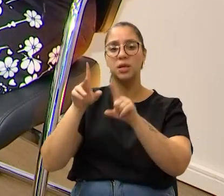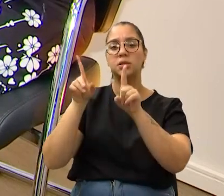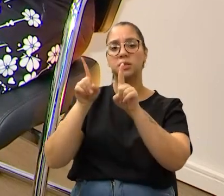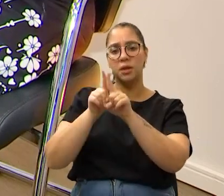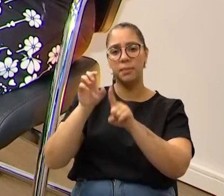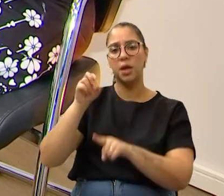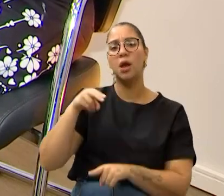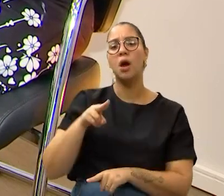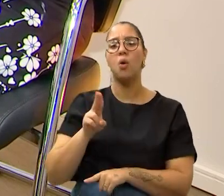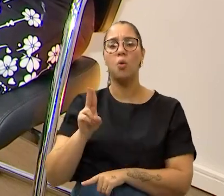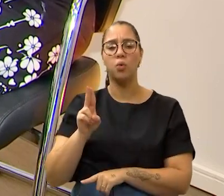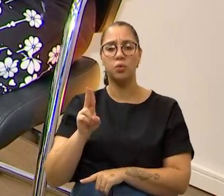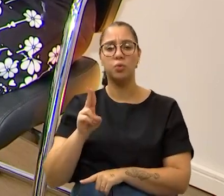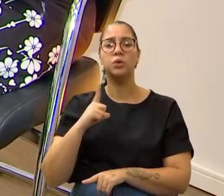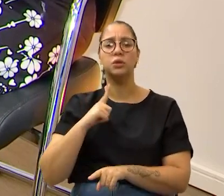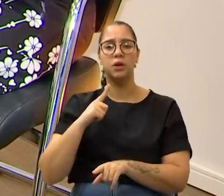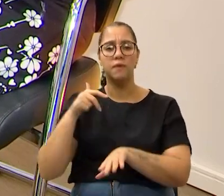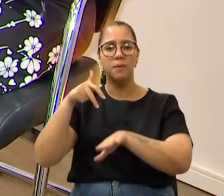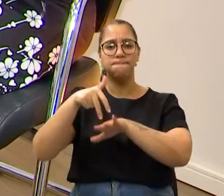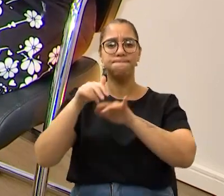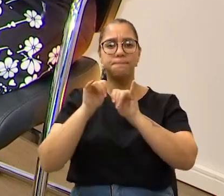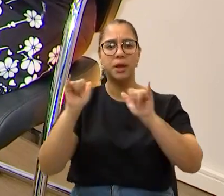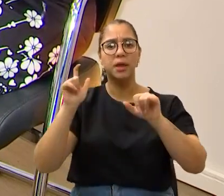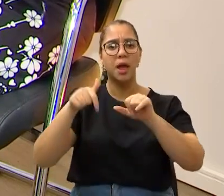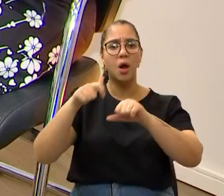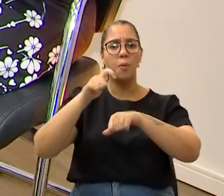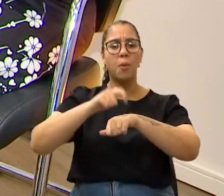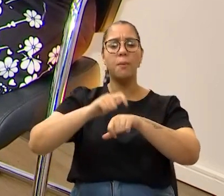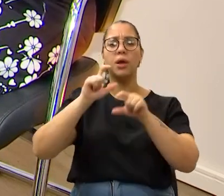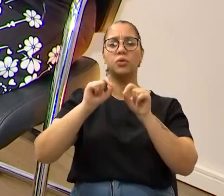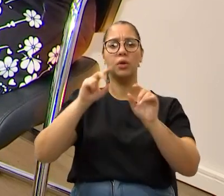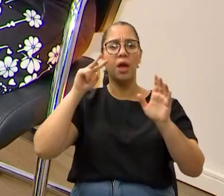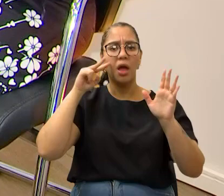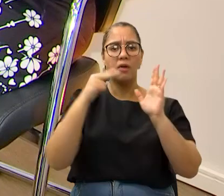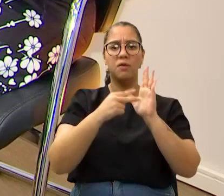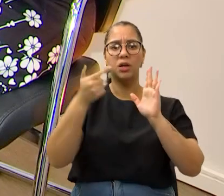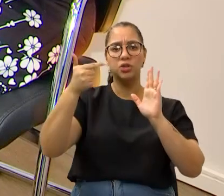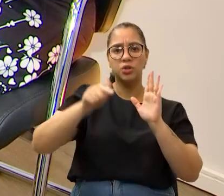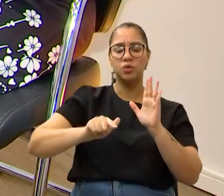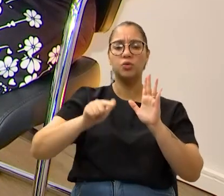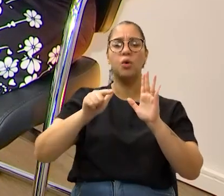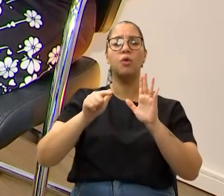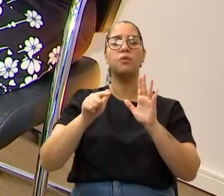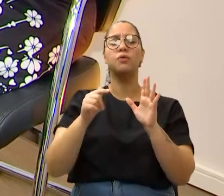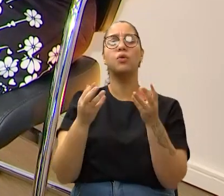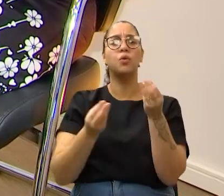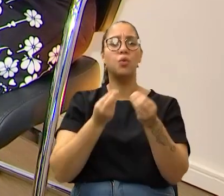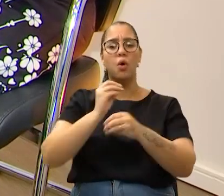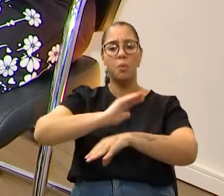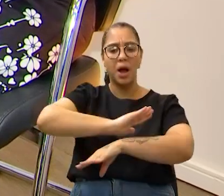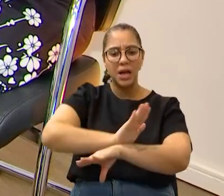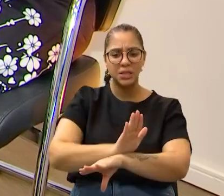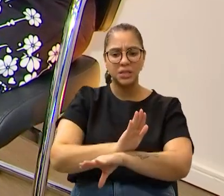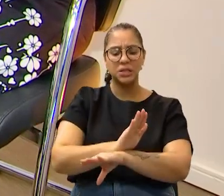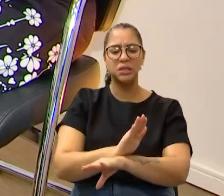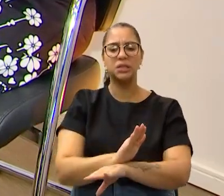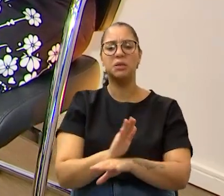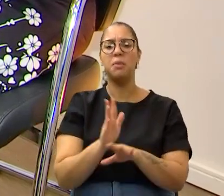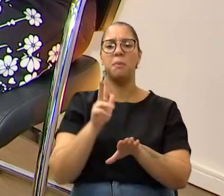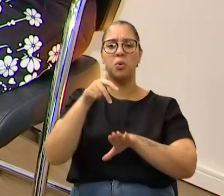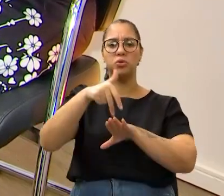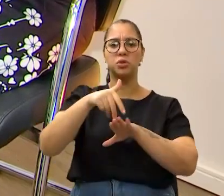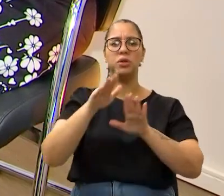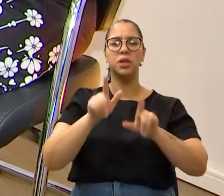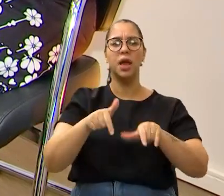ONU também se posicionou. É um momento que a gente precisa rever todos esses posicionamentos racistas justamente